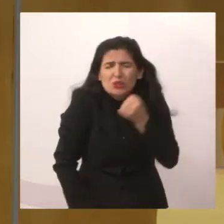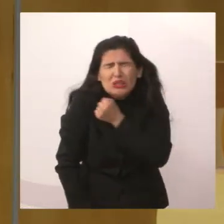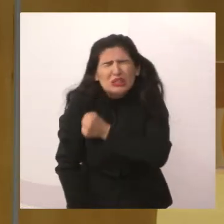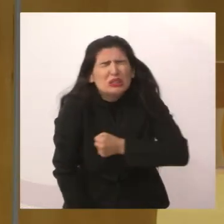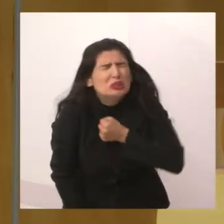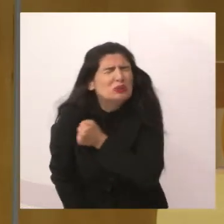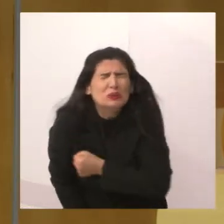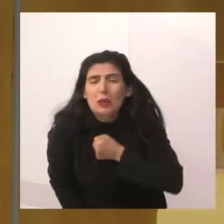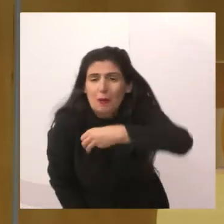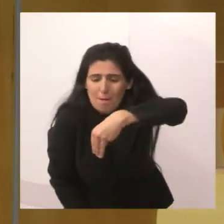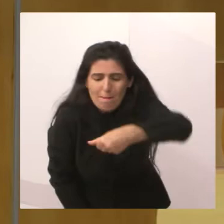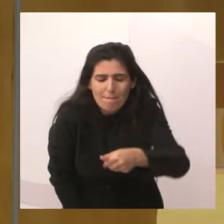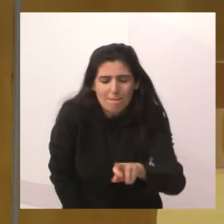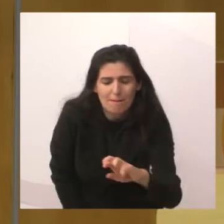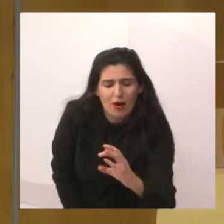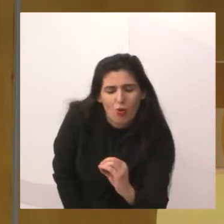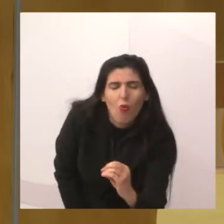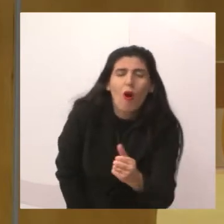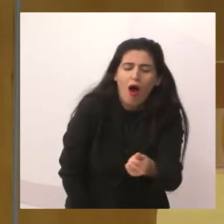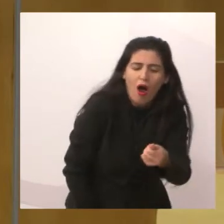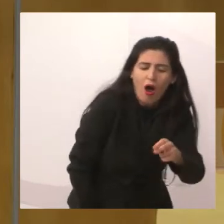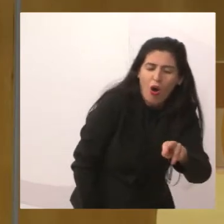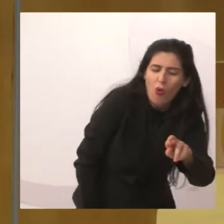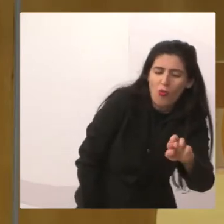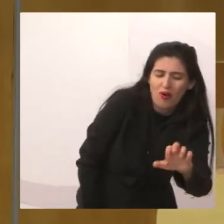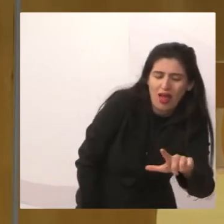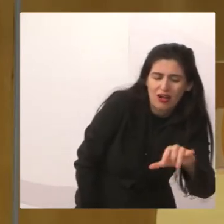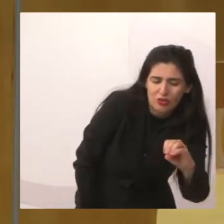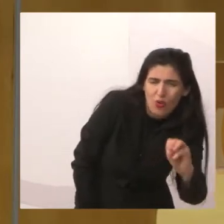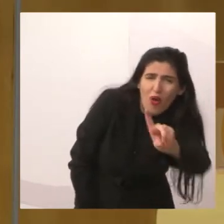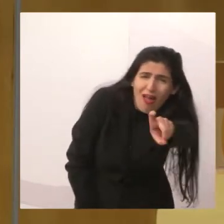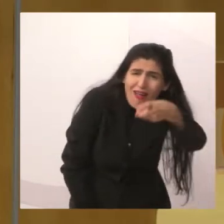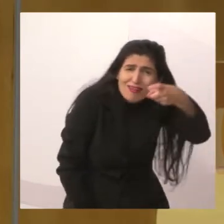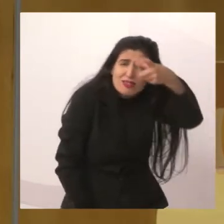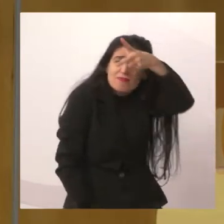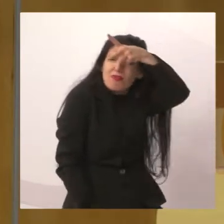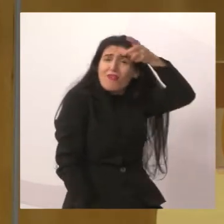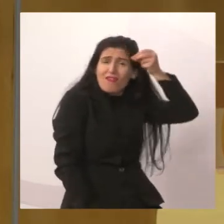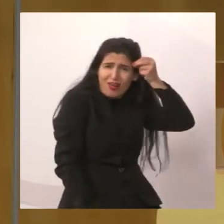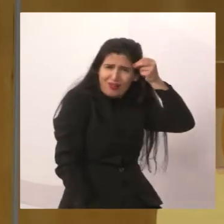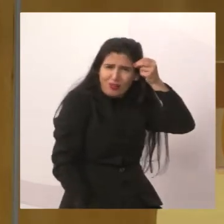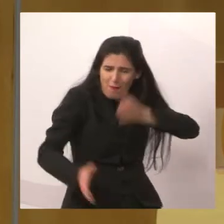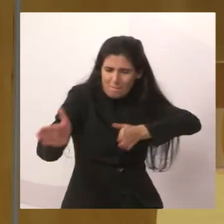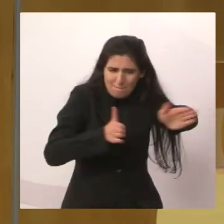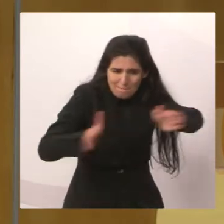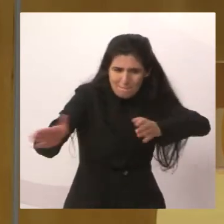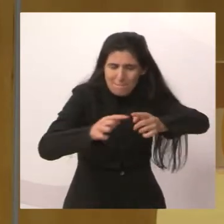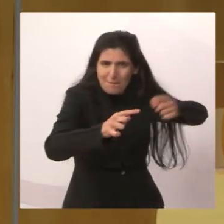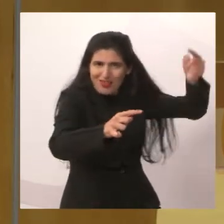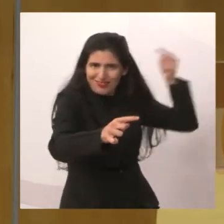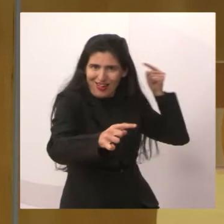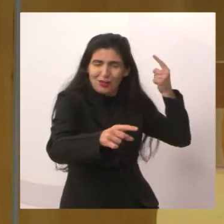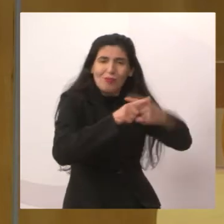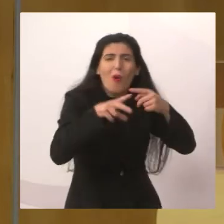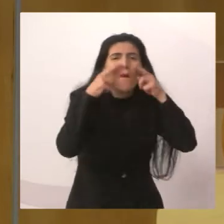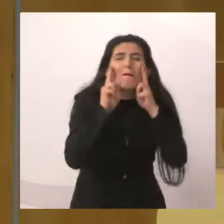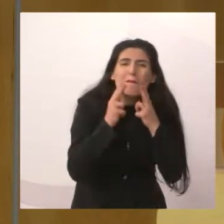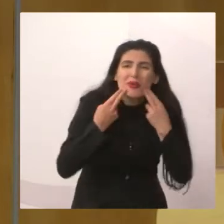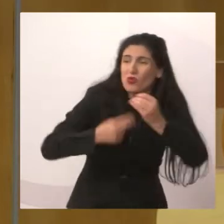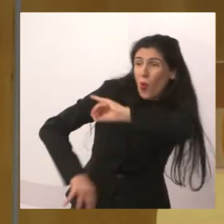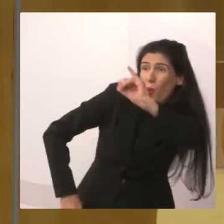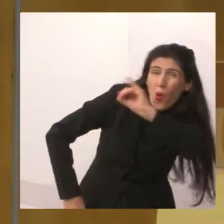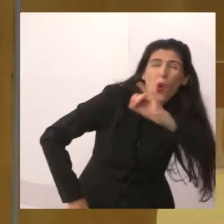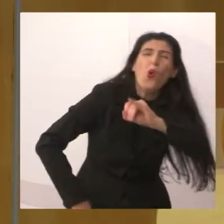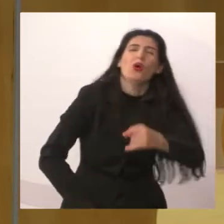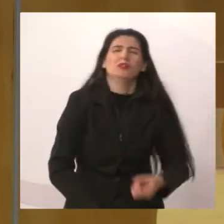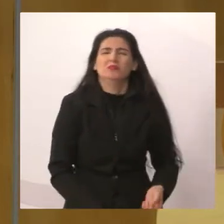Marco Aurélio, porque o Marco Aurélio tratava todos de igual forma, sem distinção, seja negro,